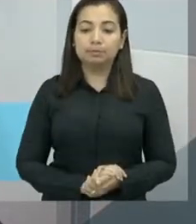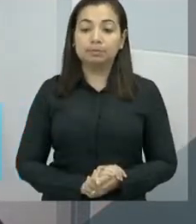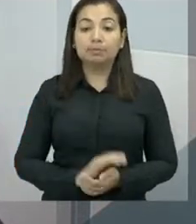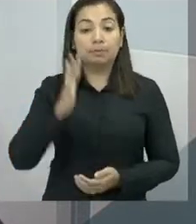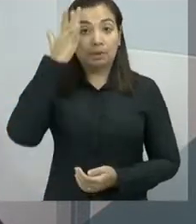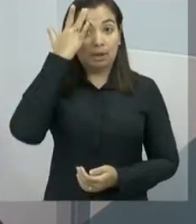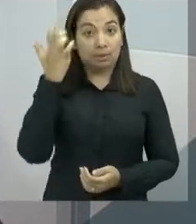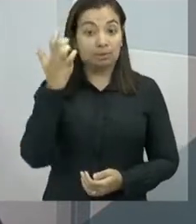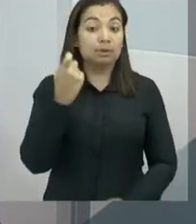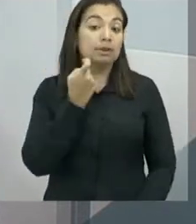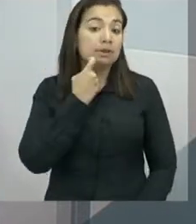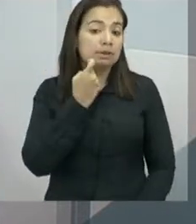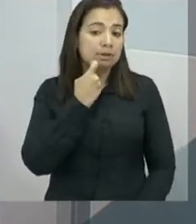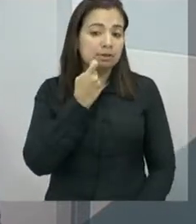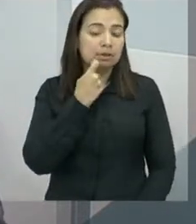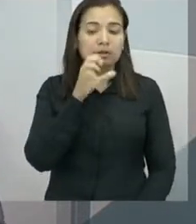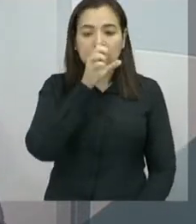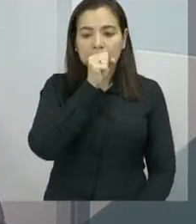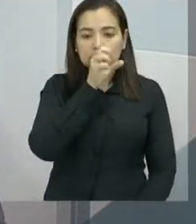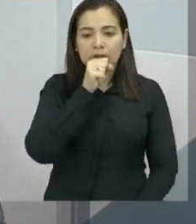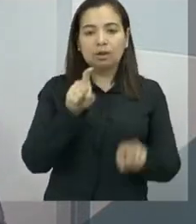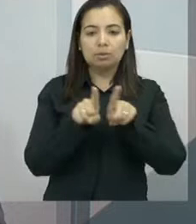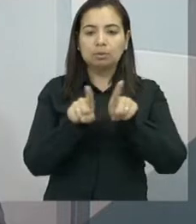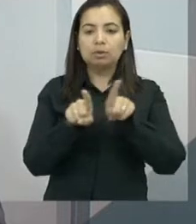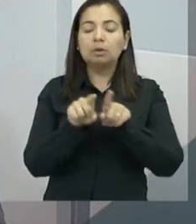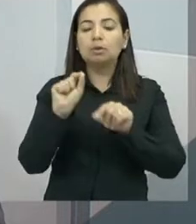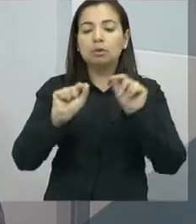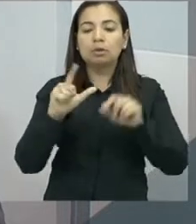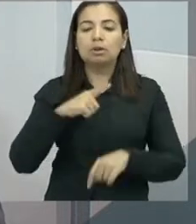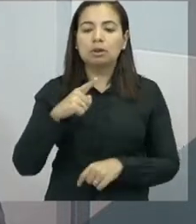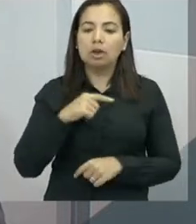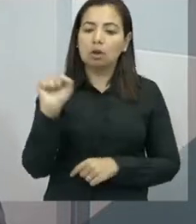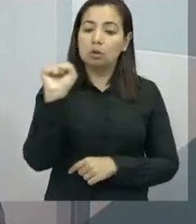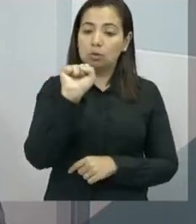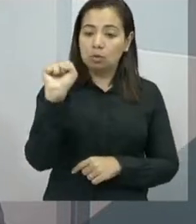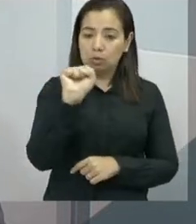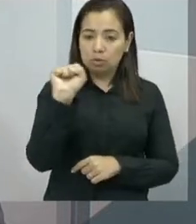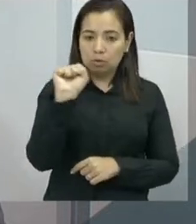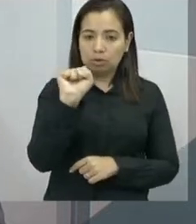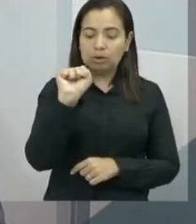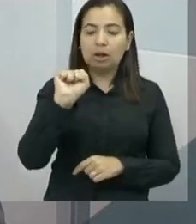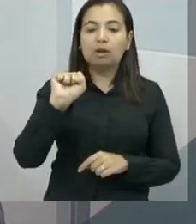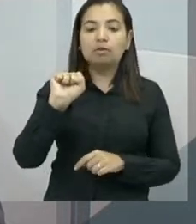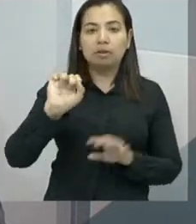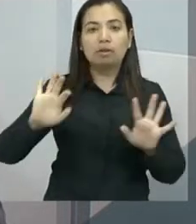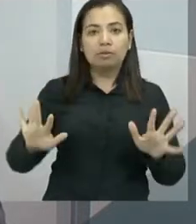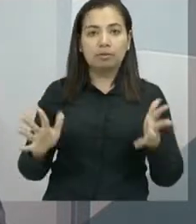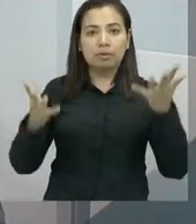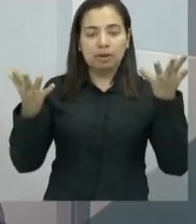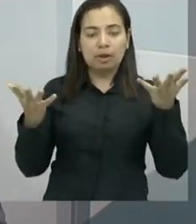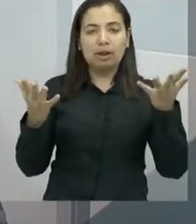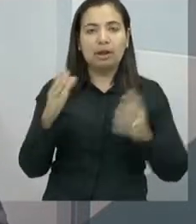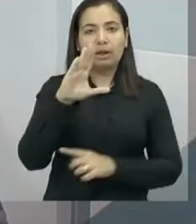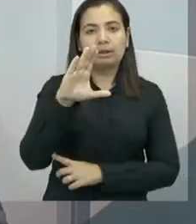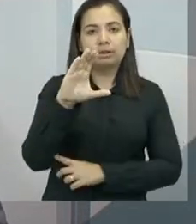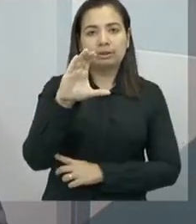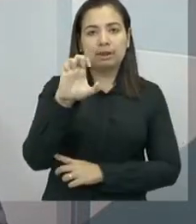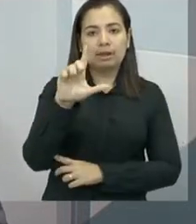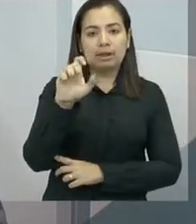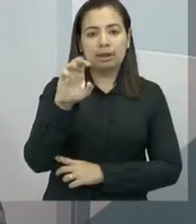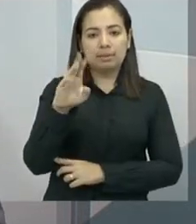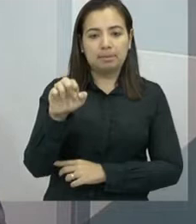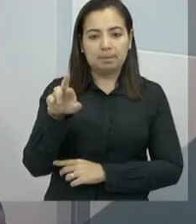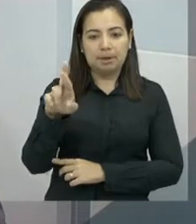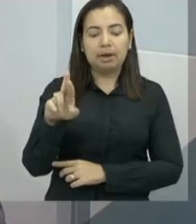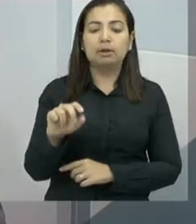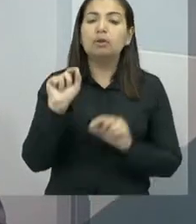Amanhã, sexta-feira, e no sábado, acontece a 8ª edição do Festival Celebrai, em prol da luta